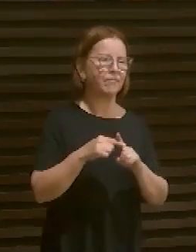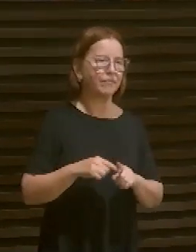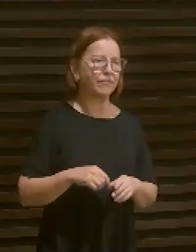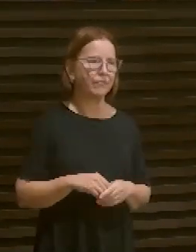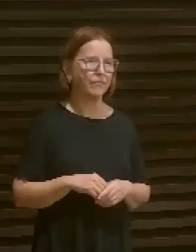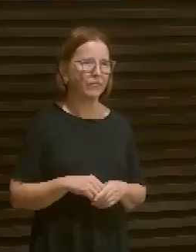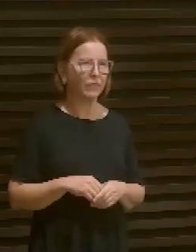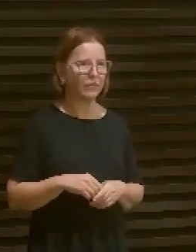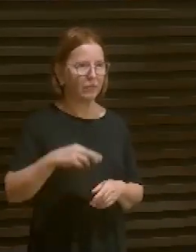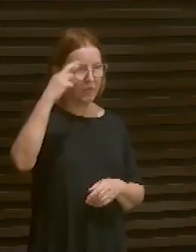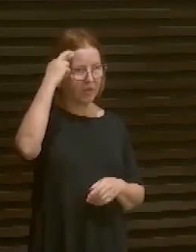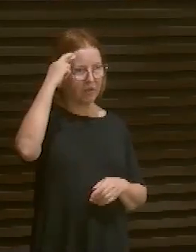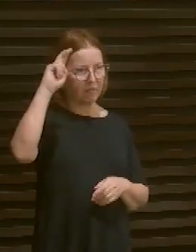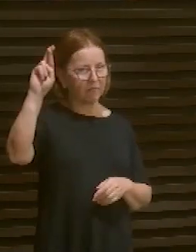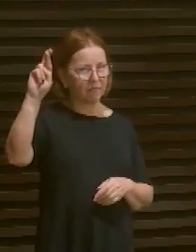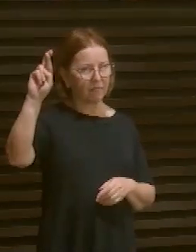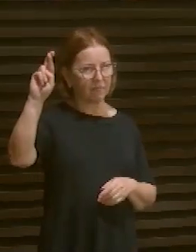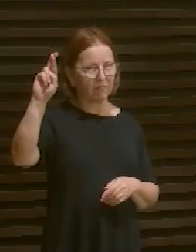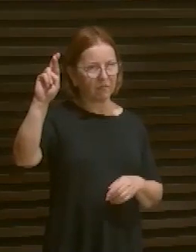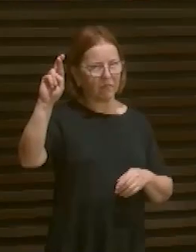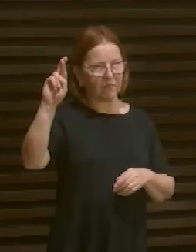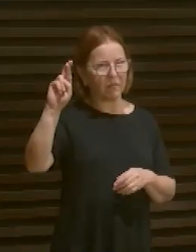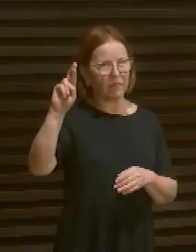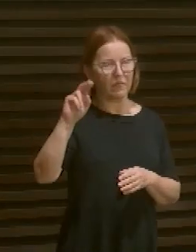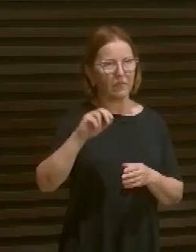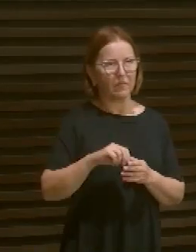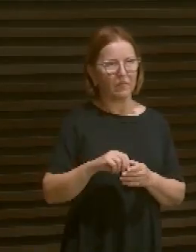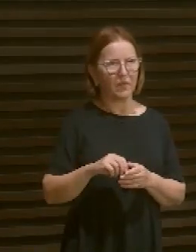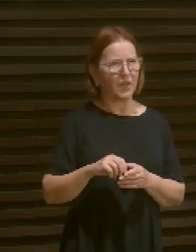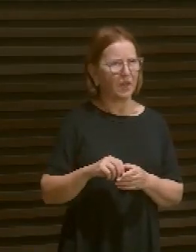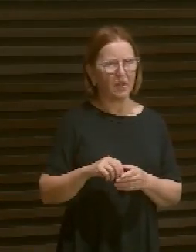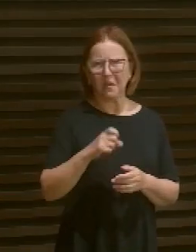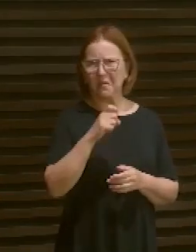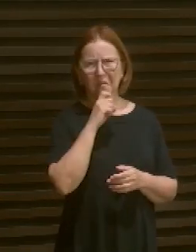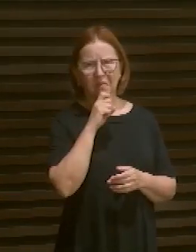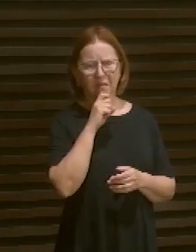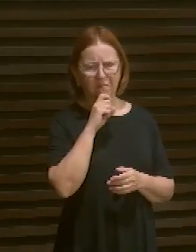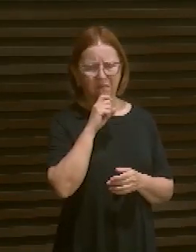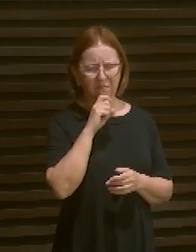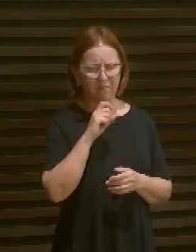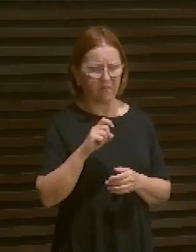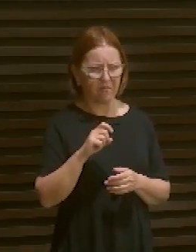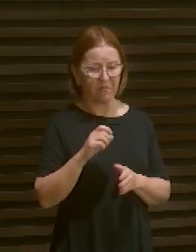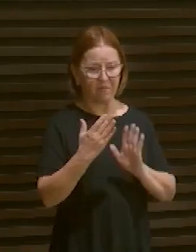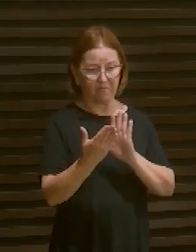O Senhor não é impassível nem indiferente diante do pecado humano.